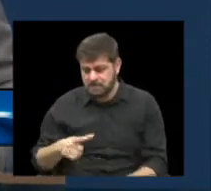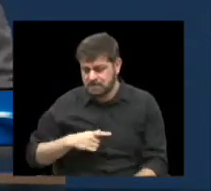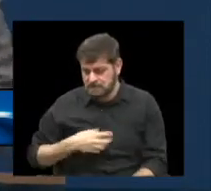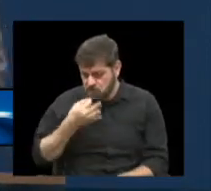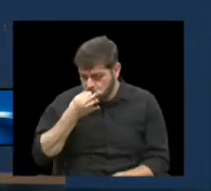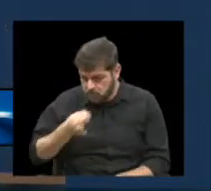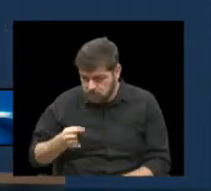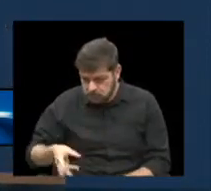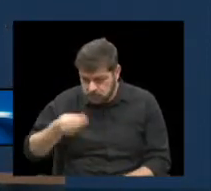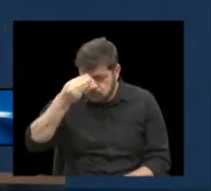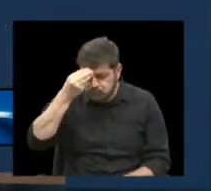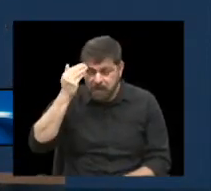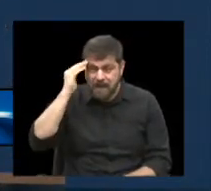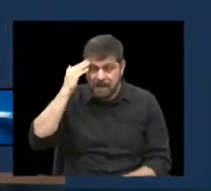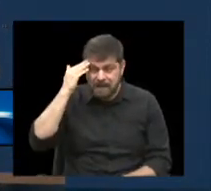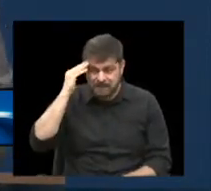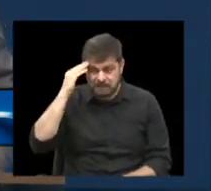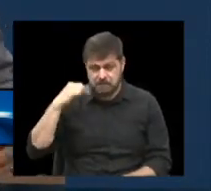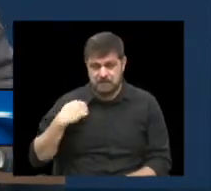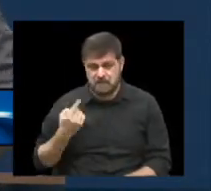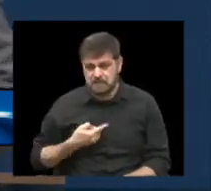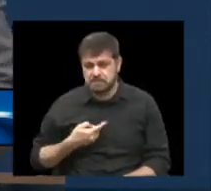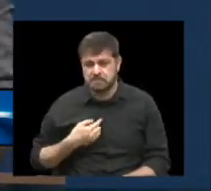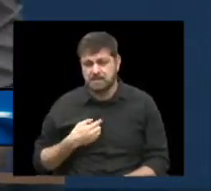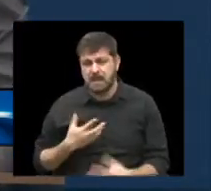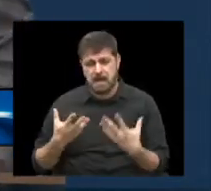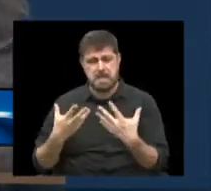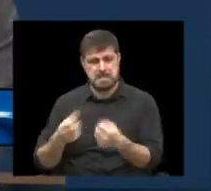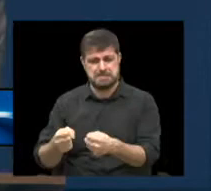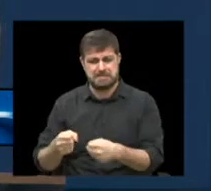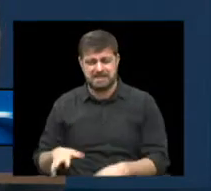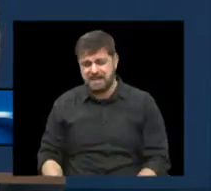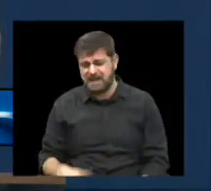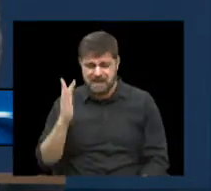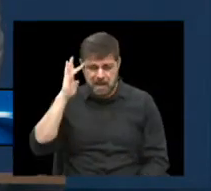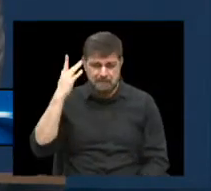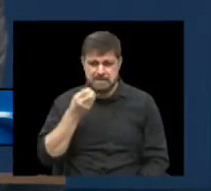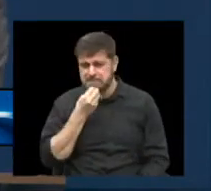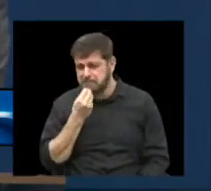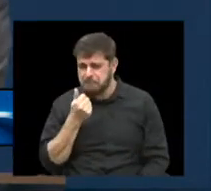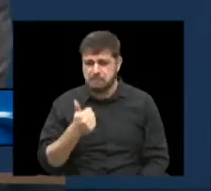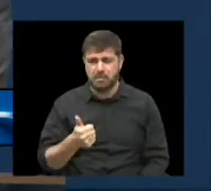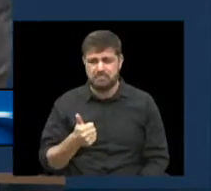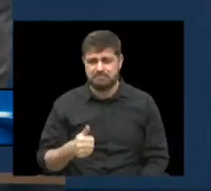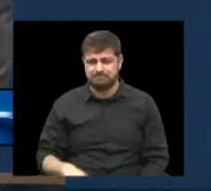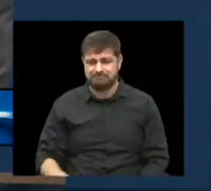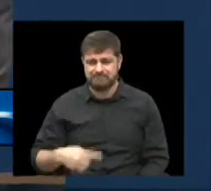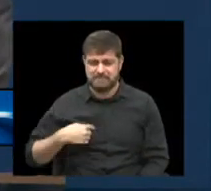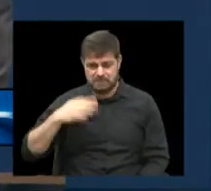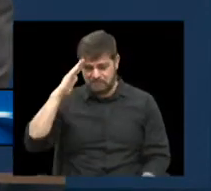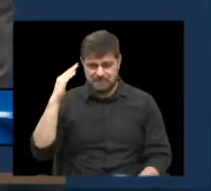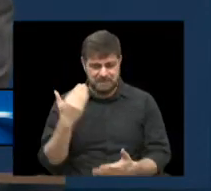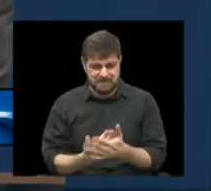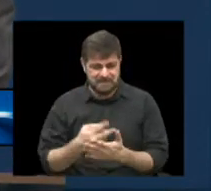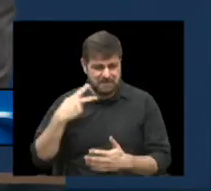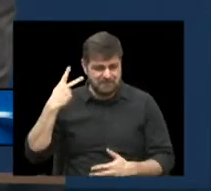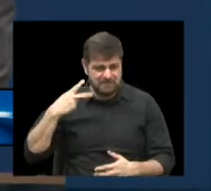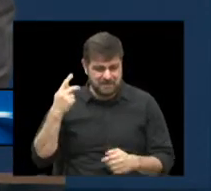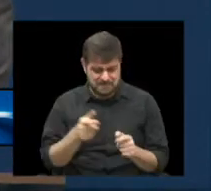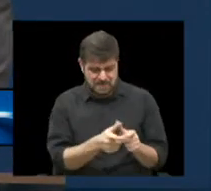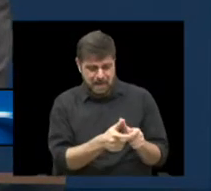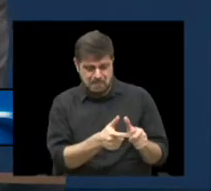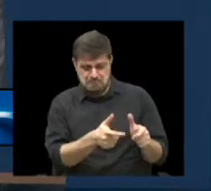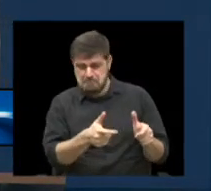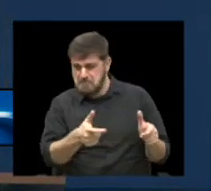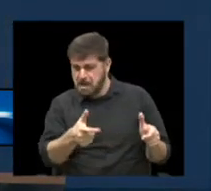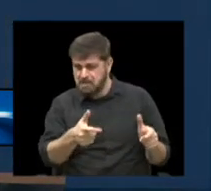dessa questão. Às vezes a gente bate palma e acha que aquilo vai ser bom, e eu tenho certeza que a grande parte dos vereadores aqui, vereador